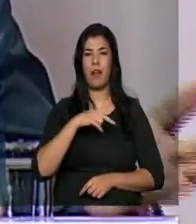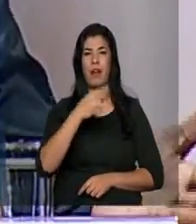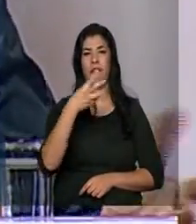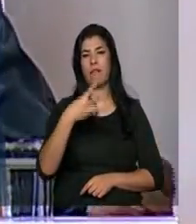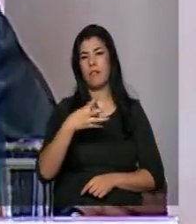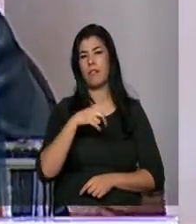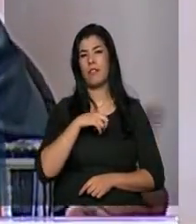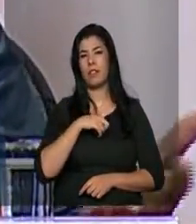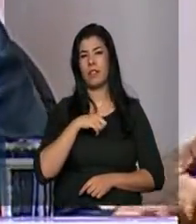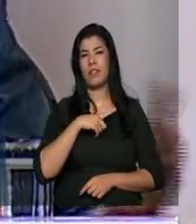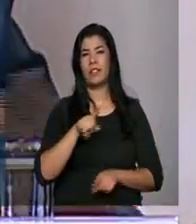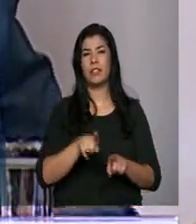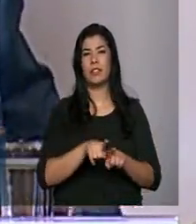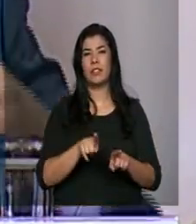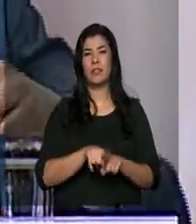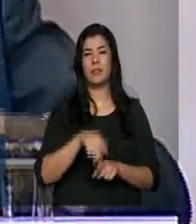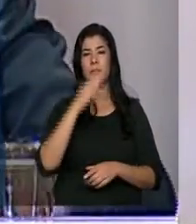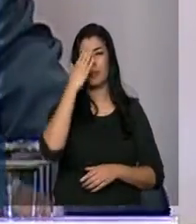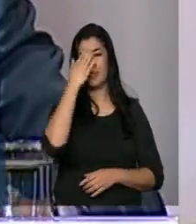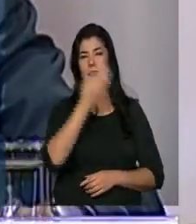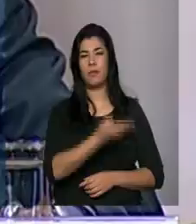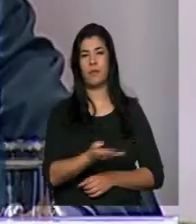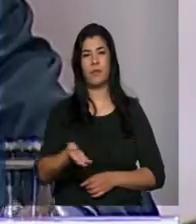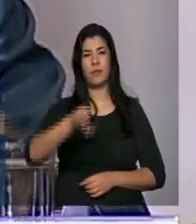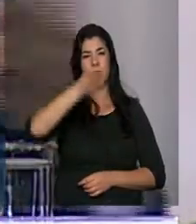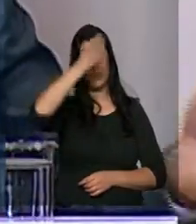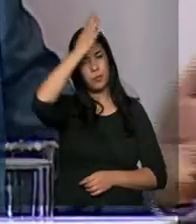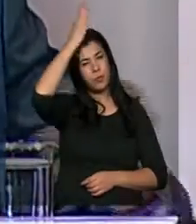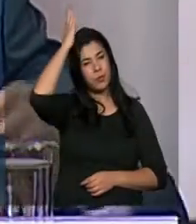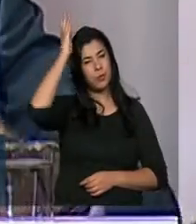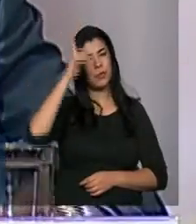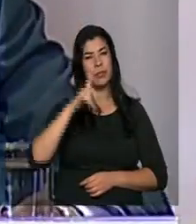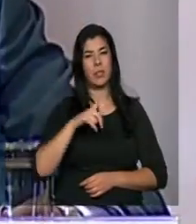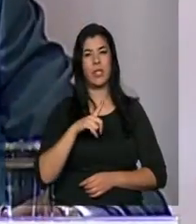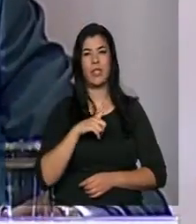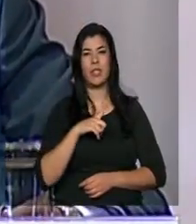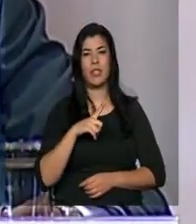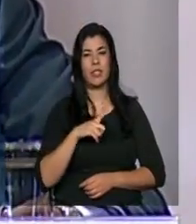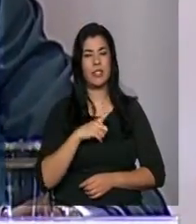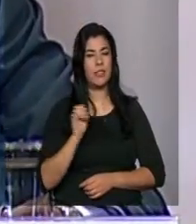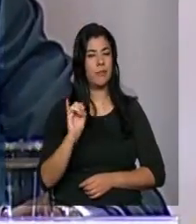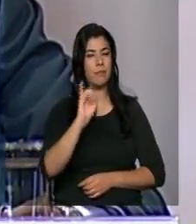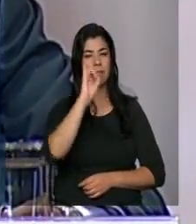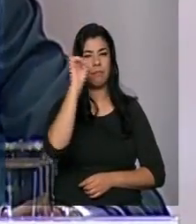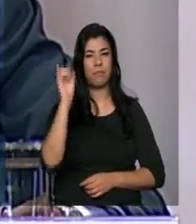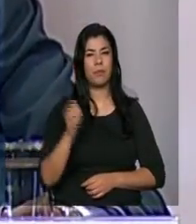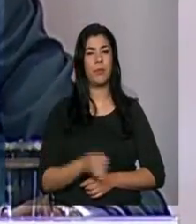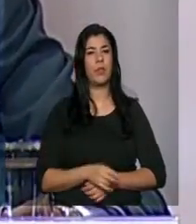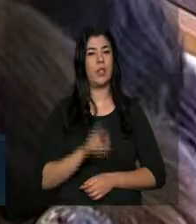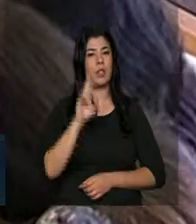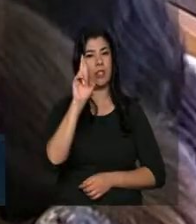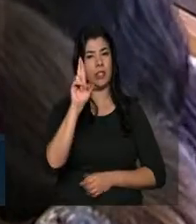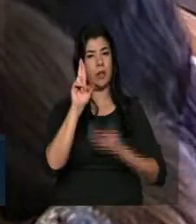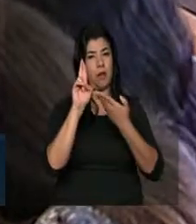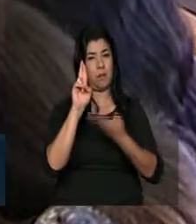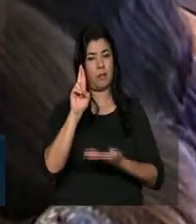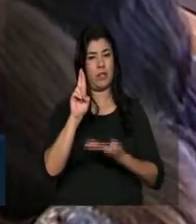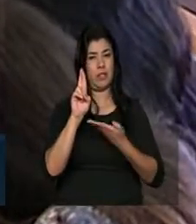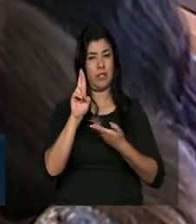aproveito também para agradecer o Corpo de Bombeiros, que tem sido, agradeço na pessoa do